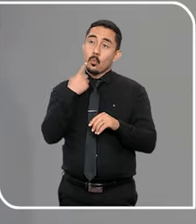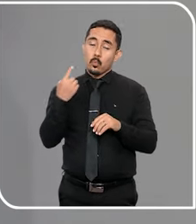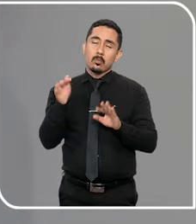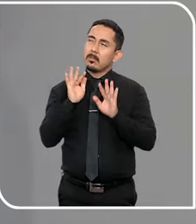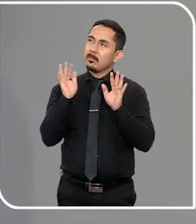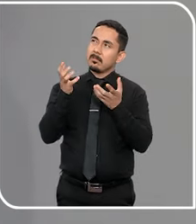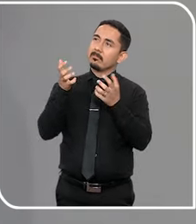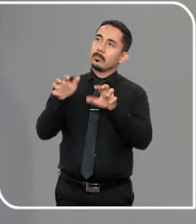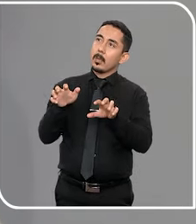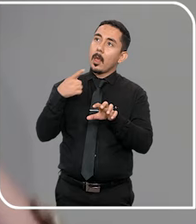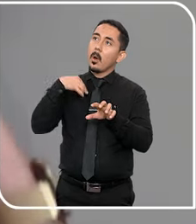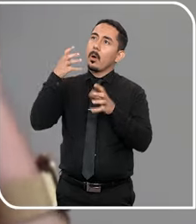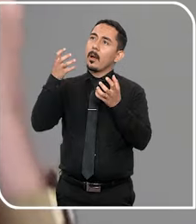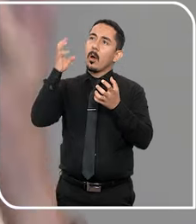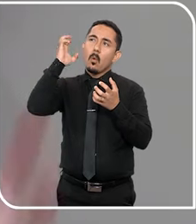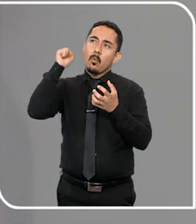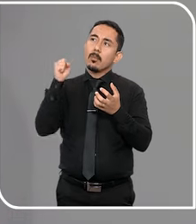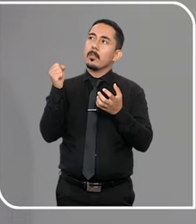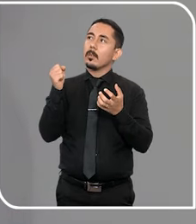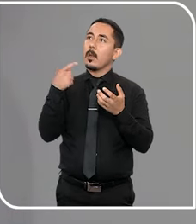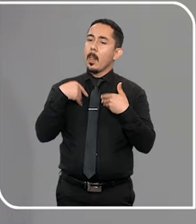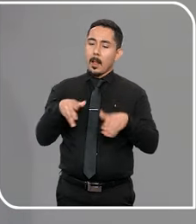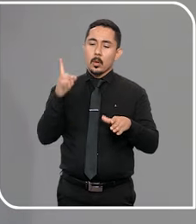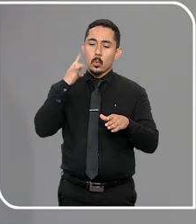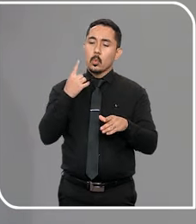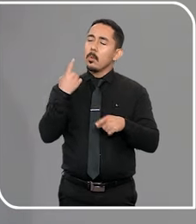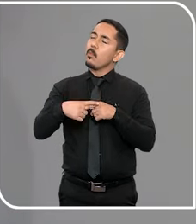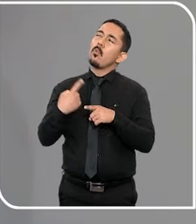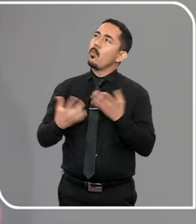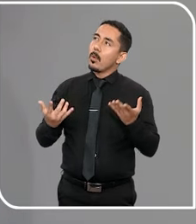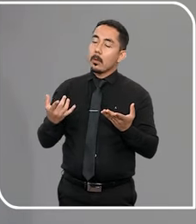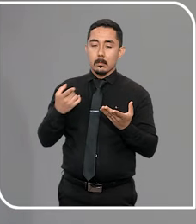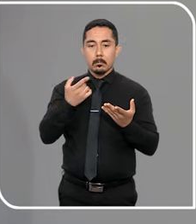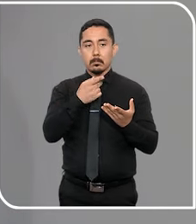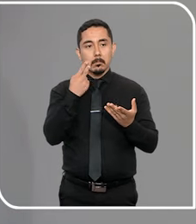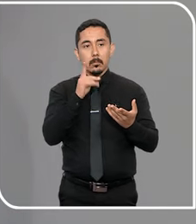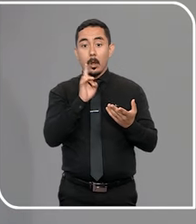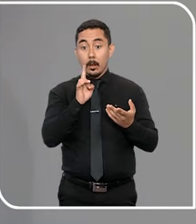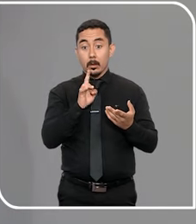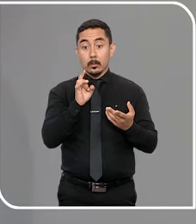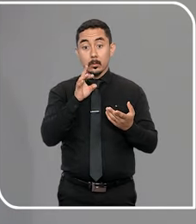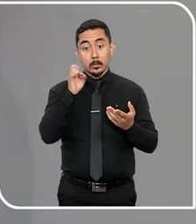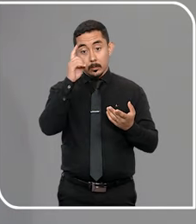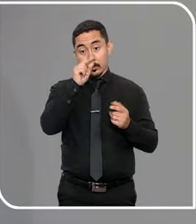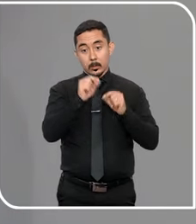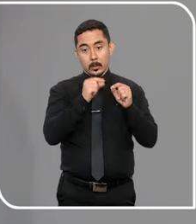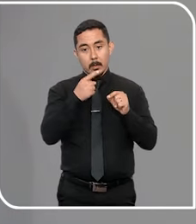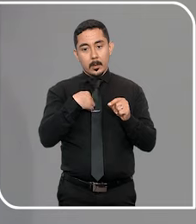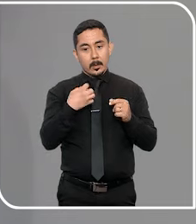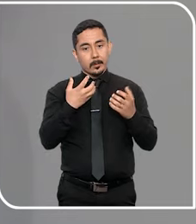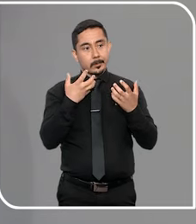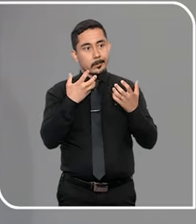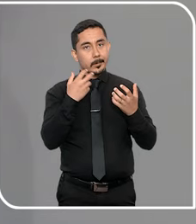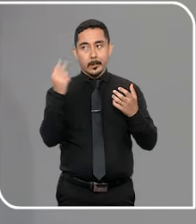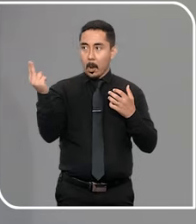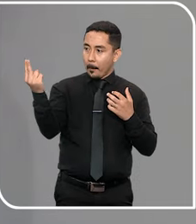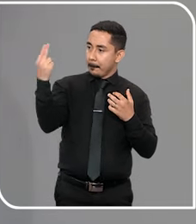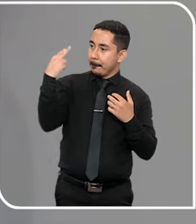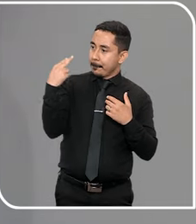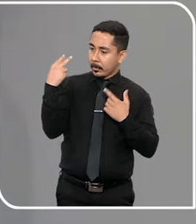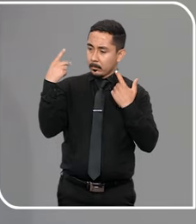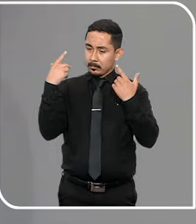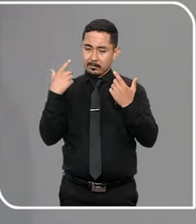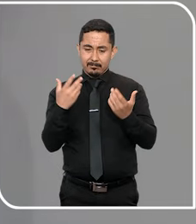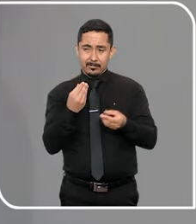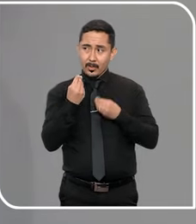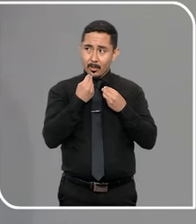quero ser surdo eu quero ouvir por que que eu nasci surdo as falas mais assim que eu vejo difíceis do meu filho assim mãe não queria eu que me